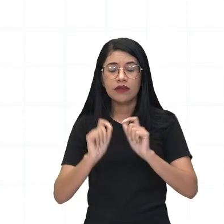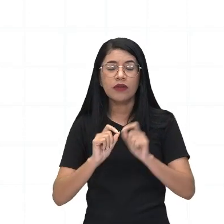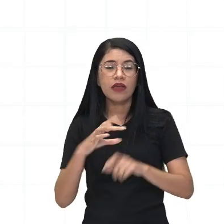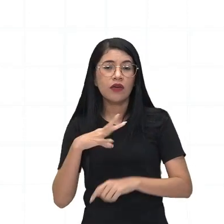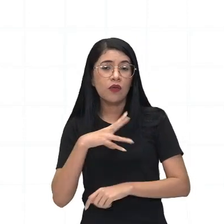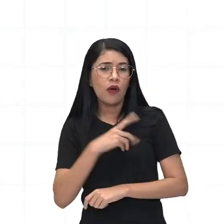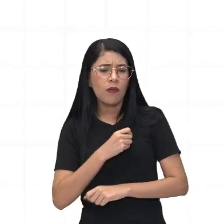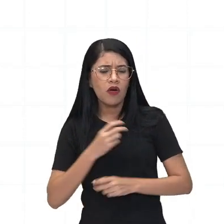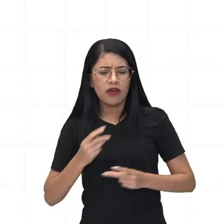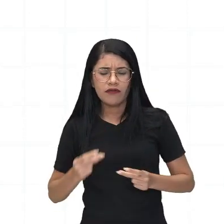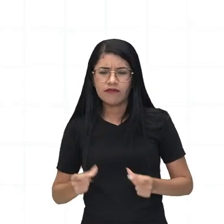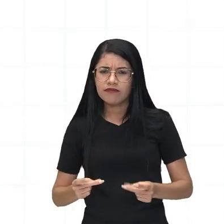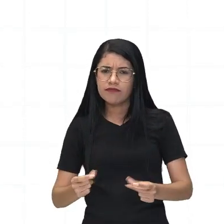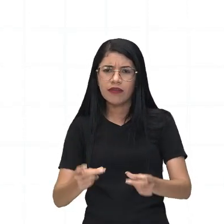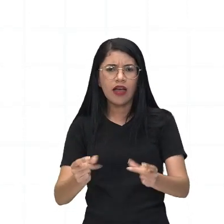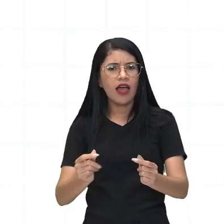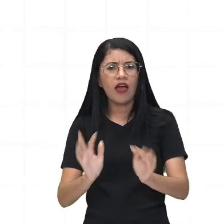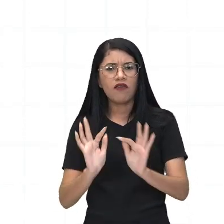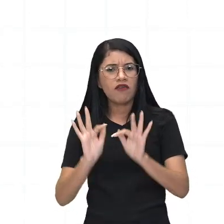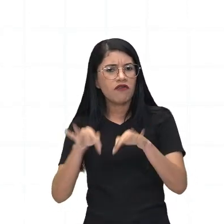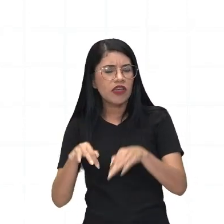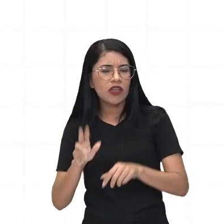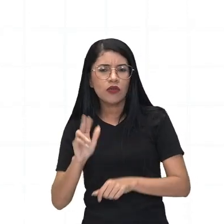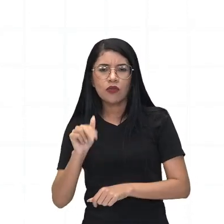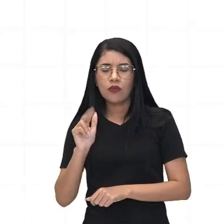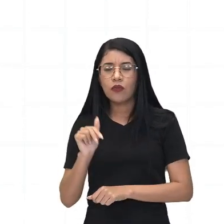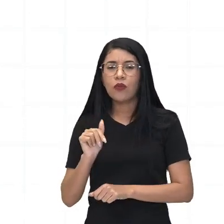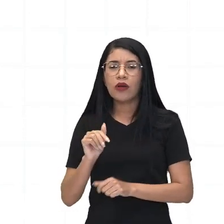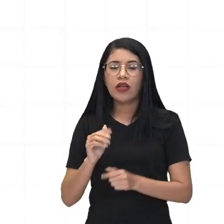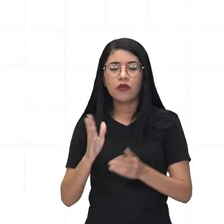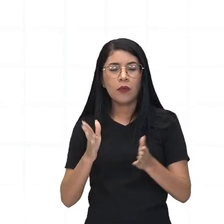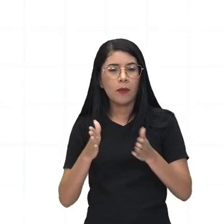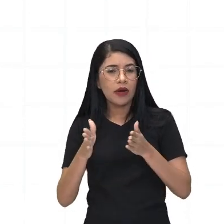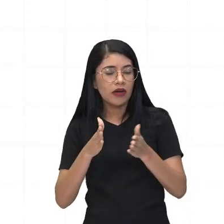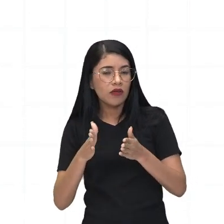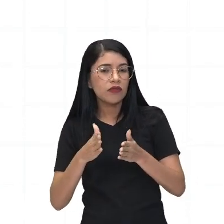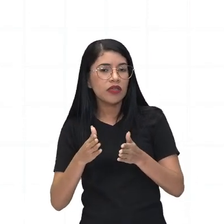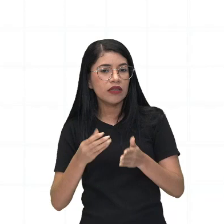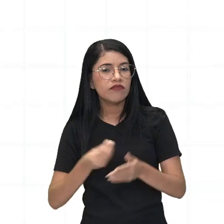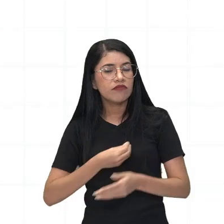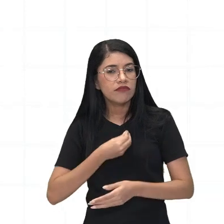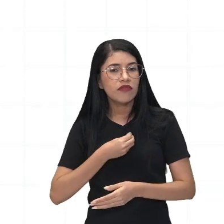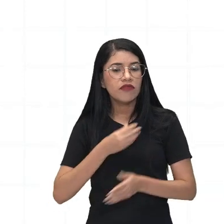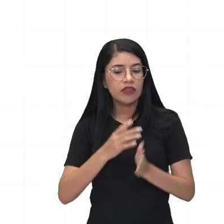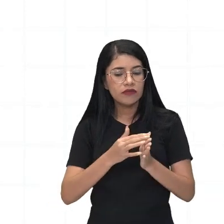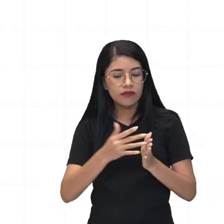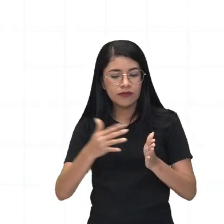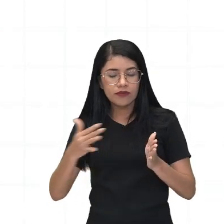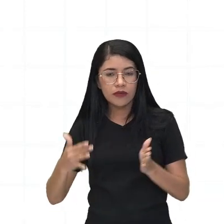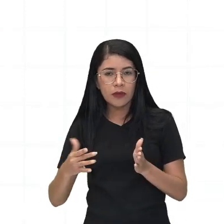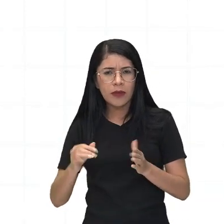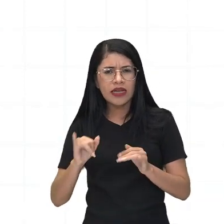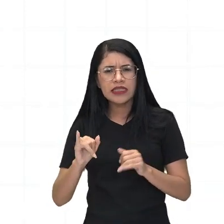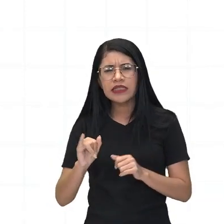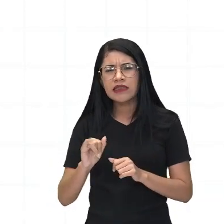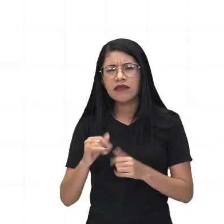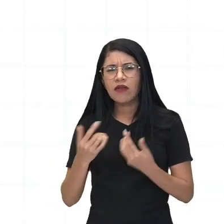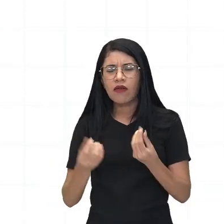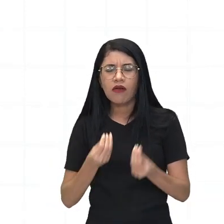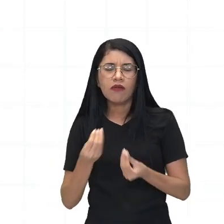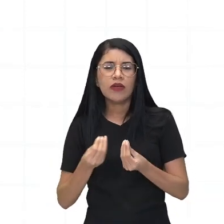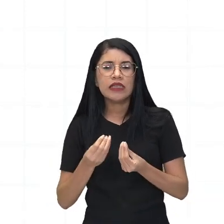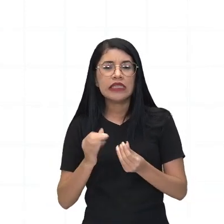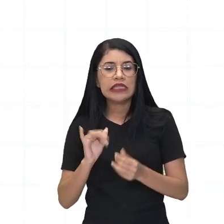ser infinito, ou seja, não terá fim enquanto durar. Ora, mas se ele não vai ter fim, ele vai durar até